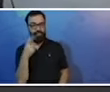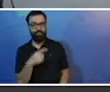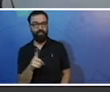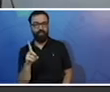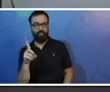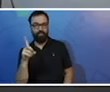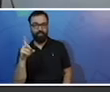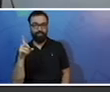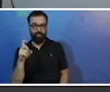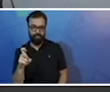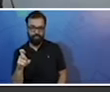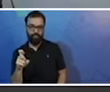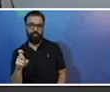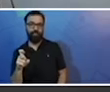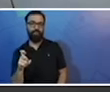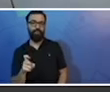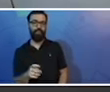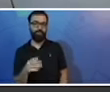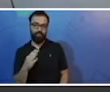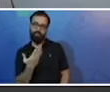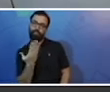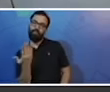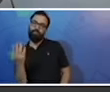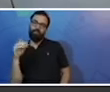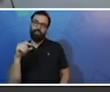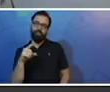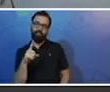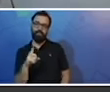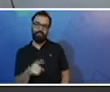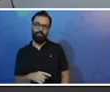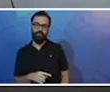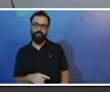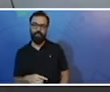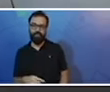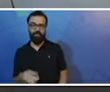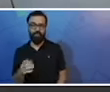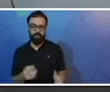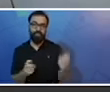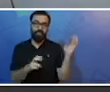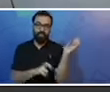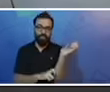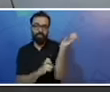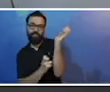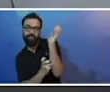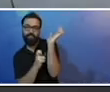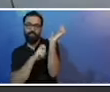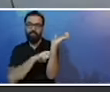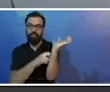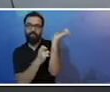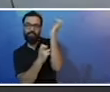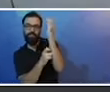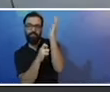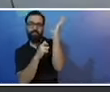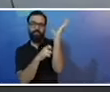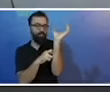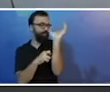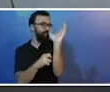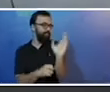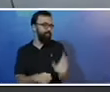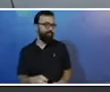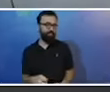Estica e encle seu corpo é todo mole é assim que as cobras sobem nos pezinhos de